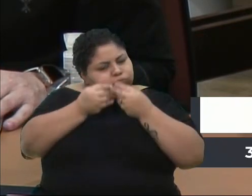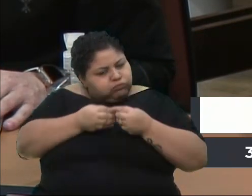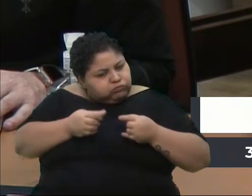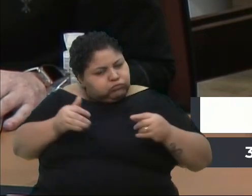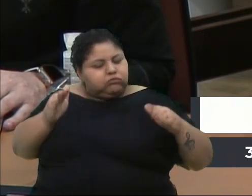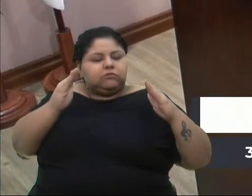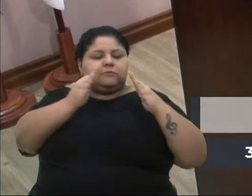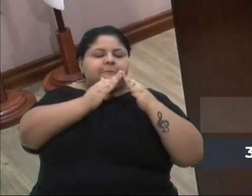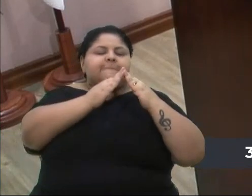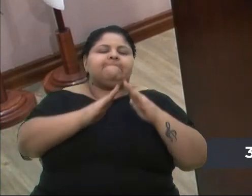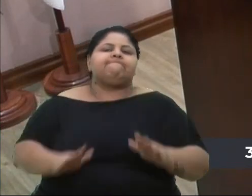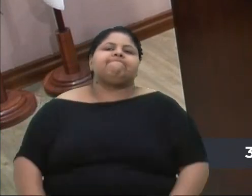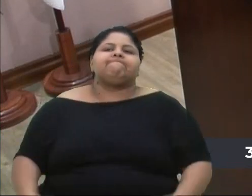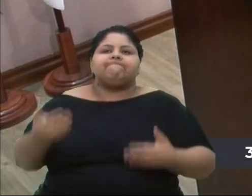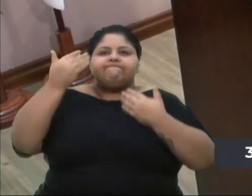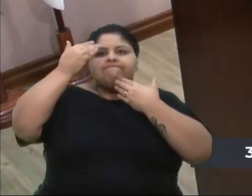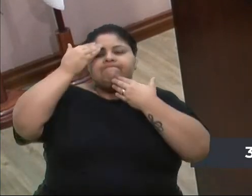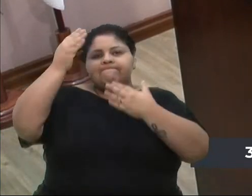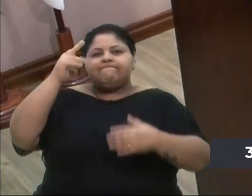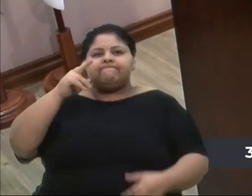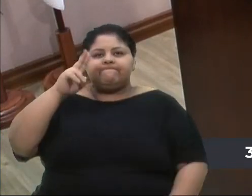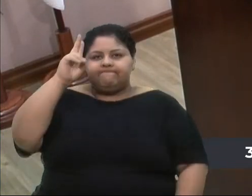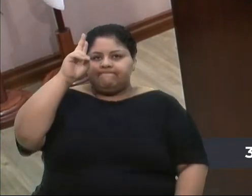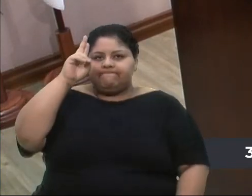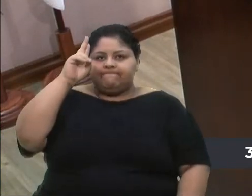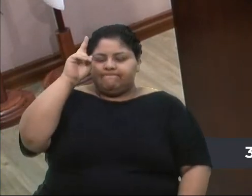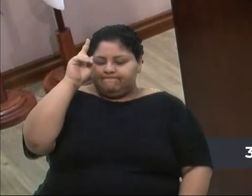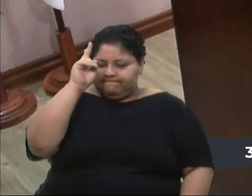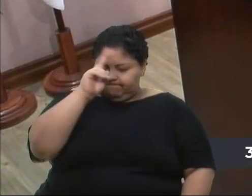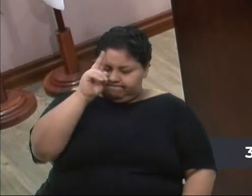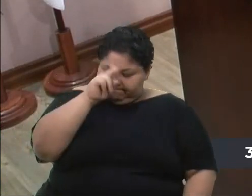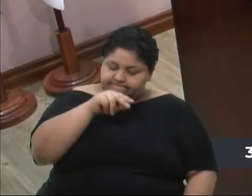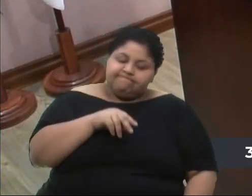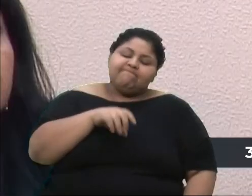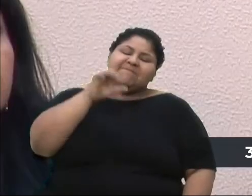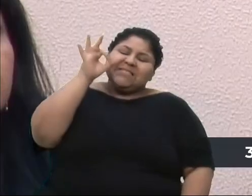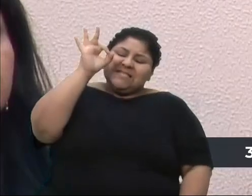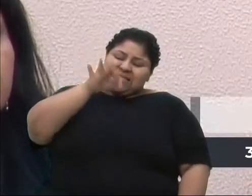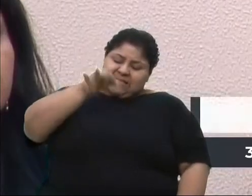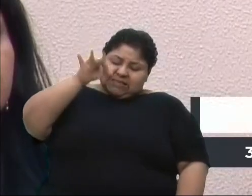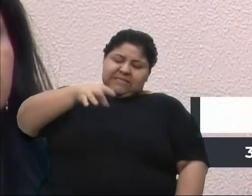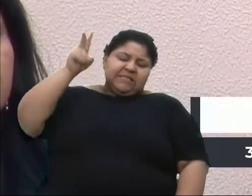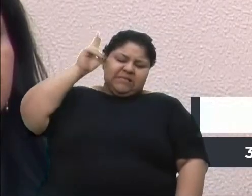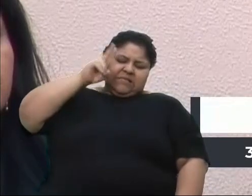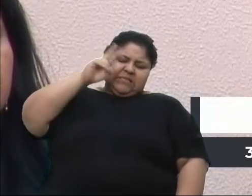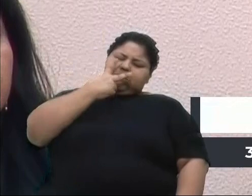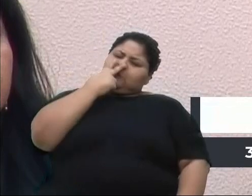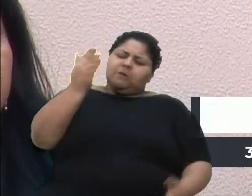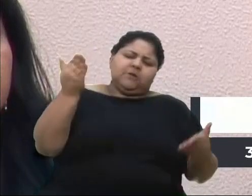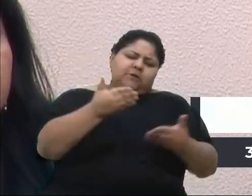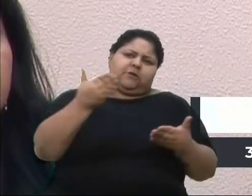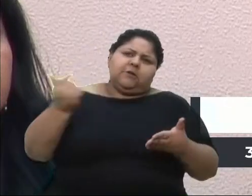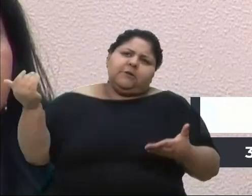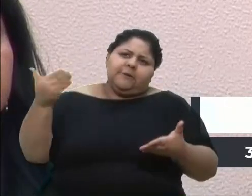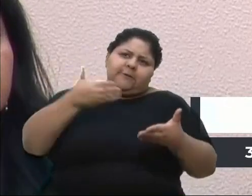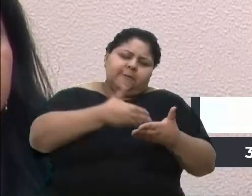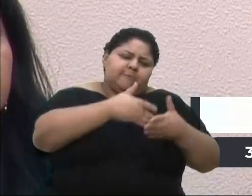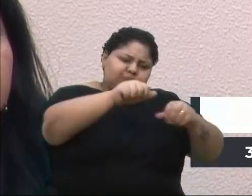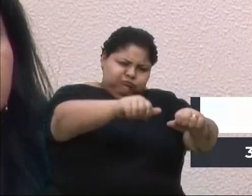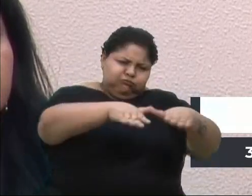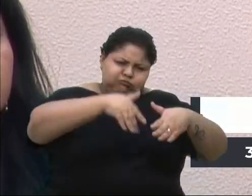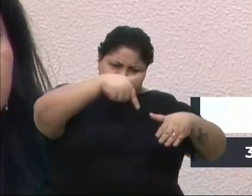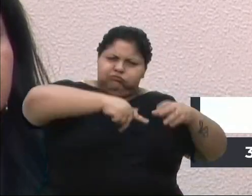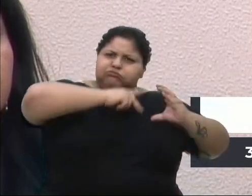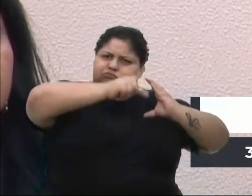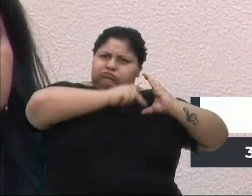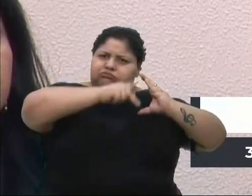causa. Obrigado, vereador Luiz. Eu com certeza me lembro como se fosse hoje. Acho que a primeira vez que ele entrou nessa casa, entrou junto comigo. E